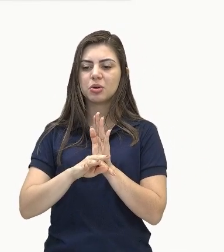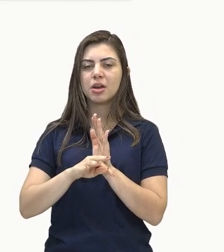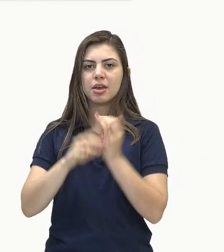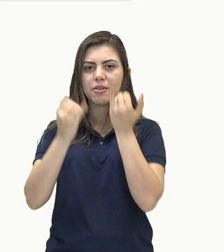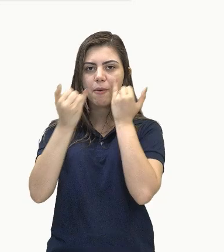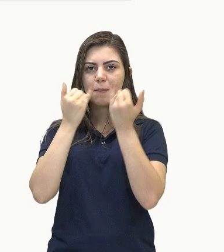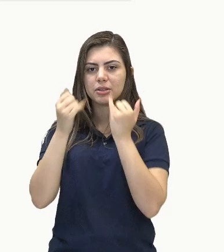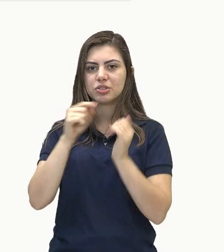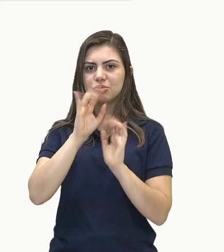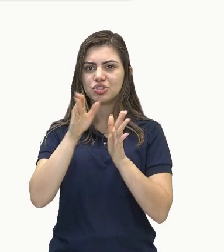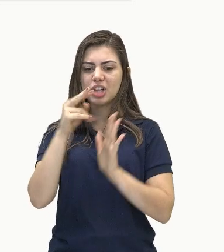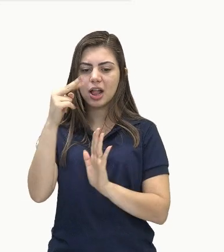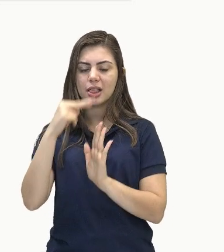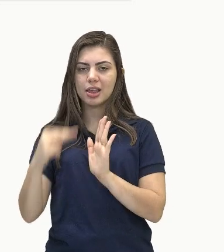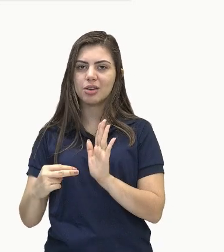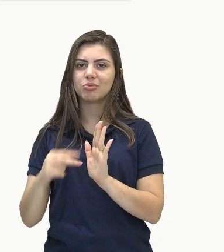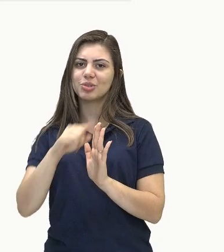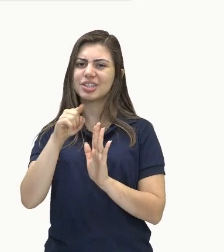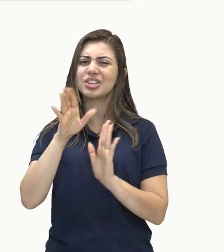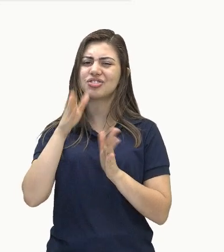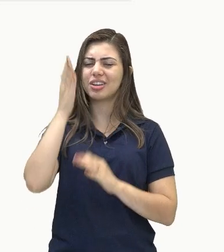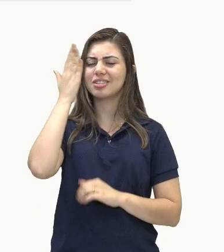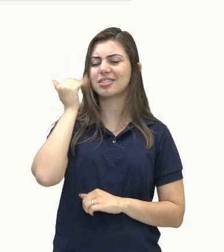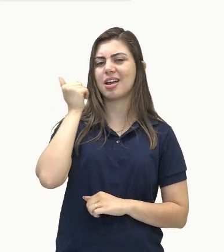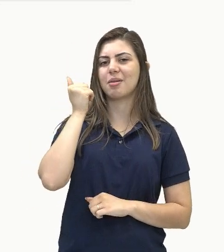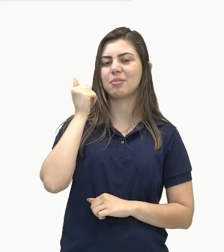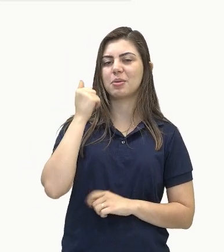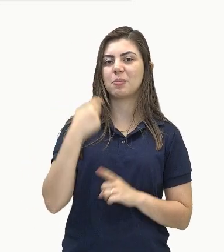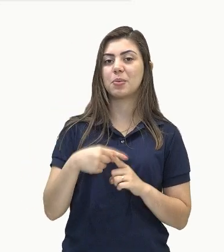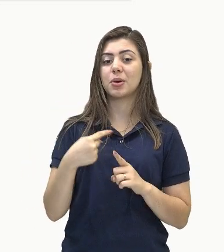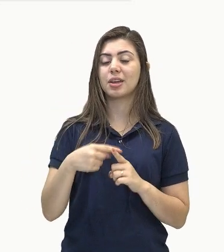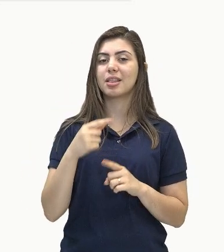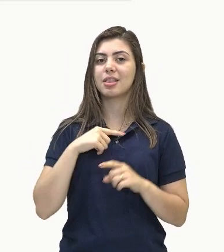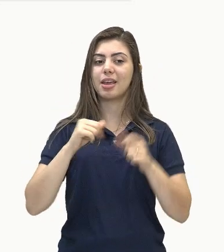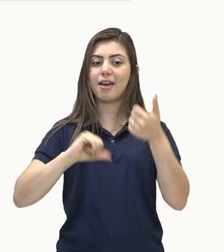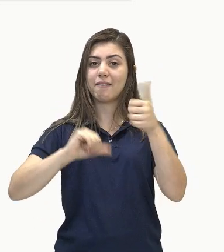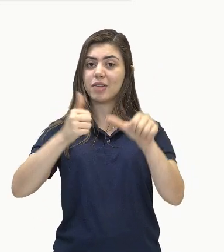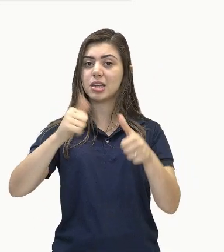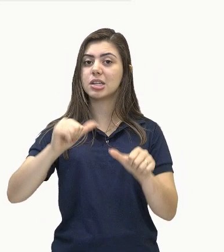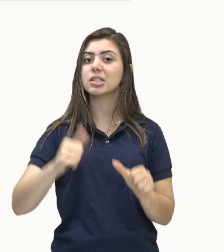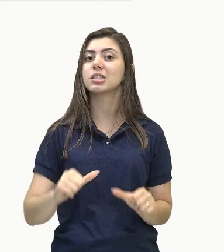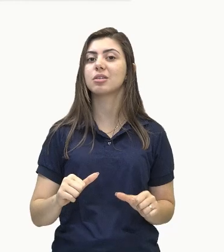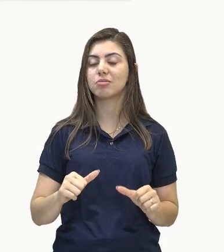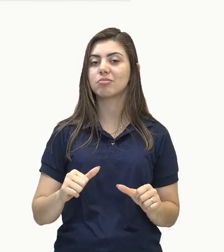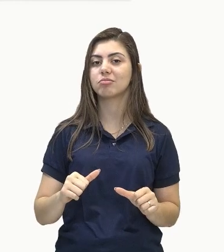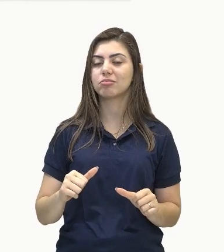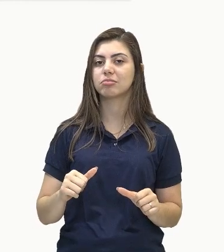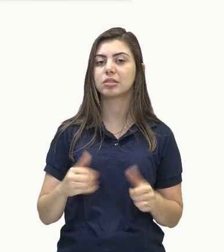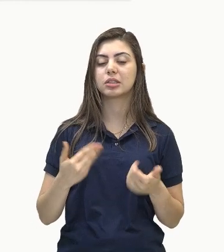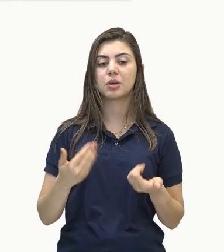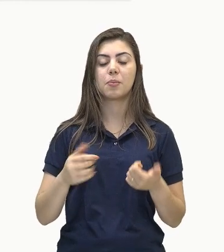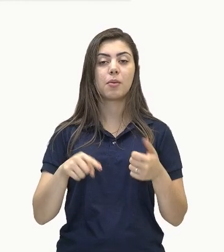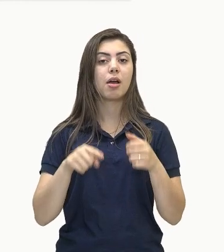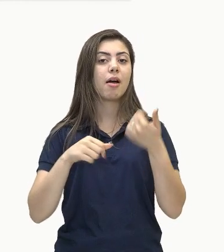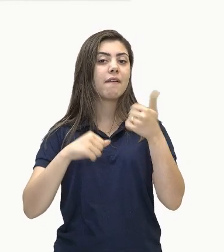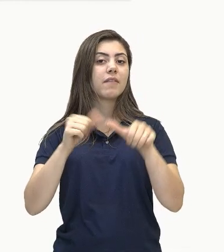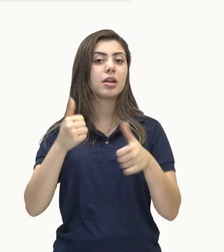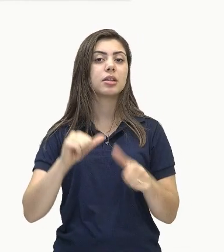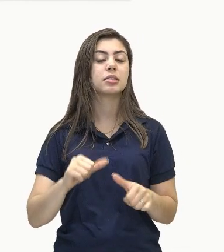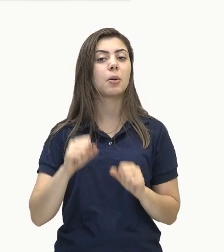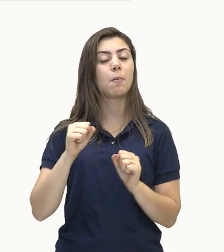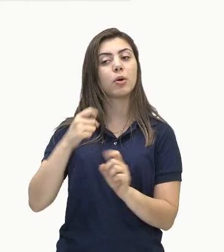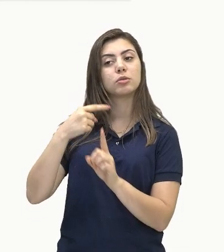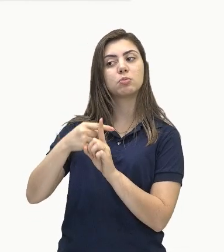obra, ao mesmo tempo, ele está avaliando, né? E essa avaliação pode consistir em